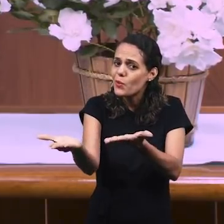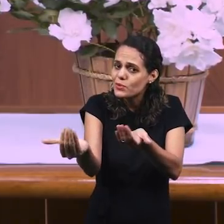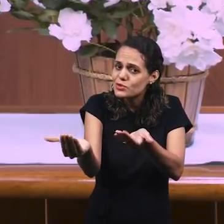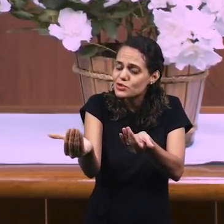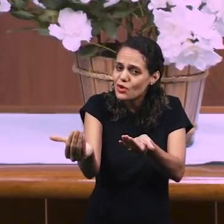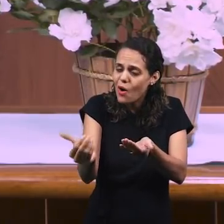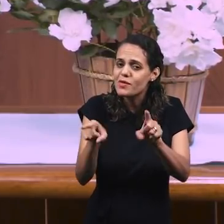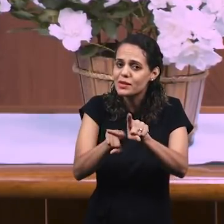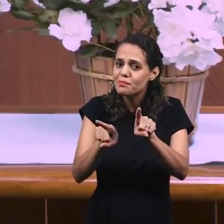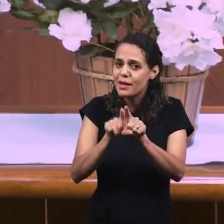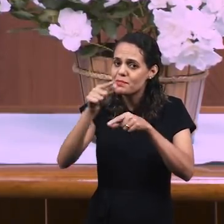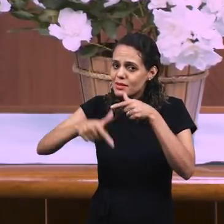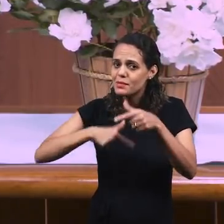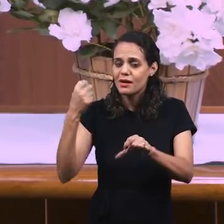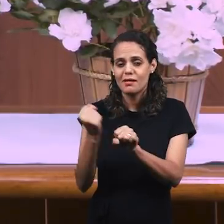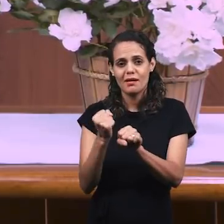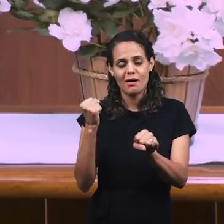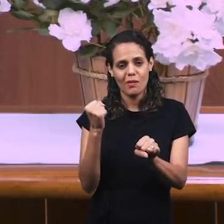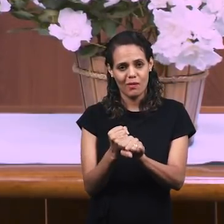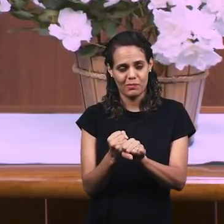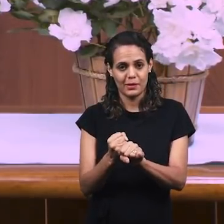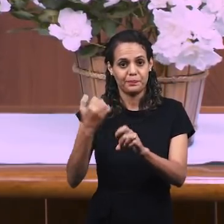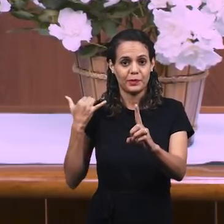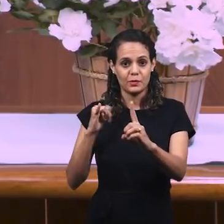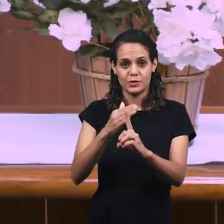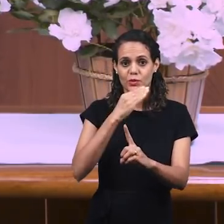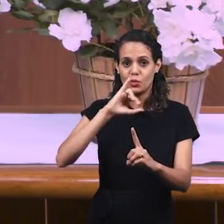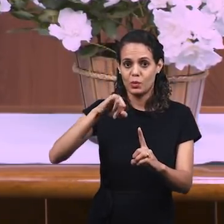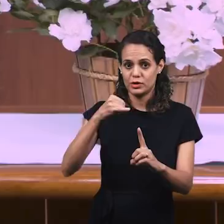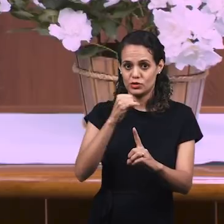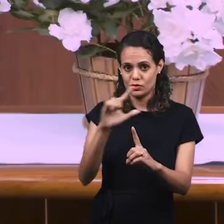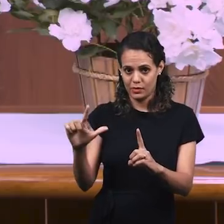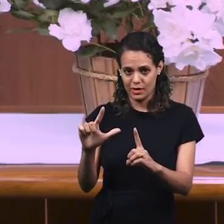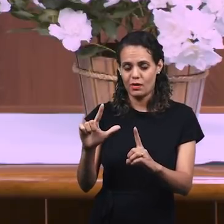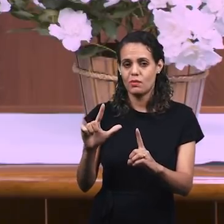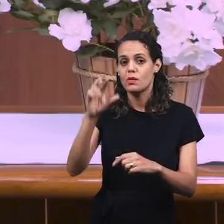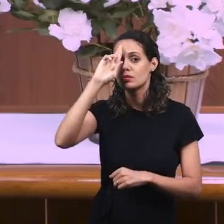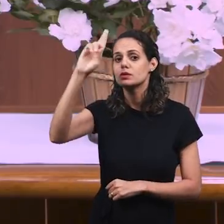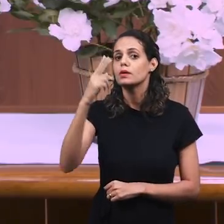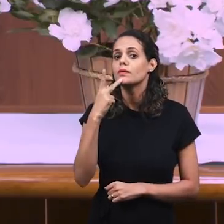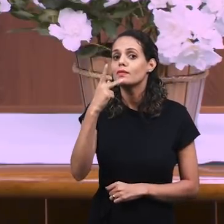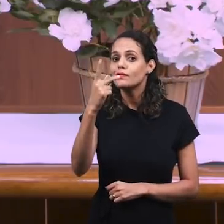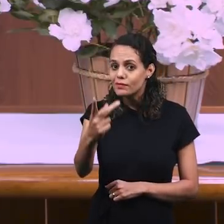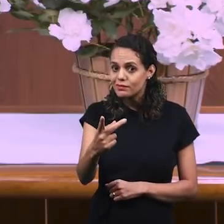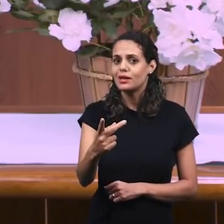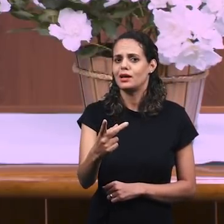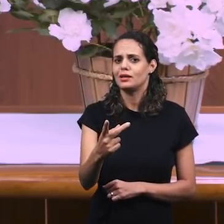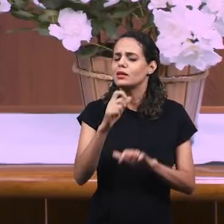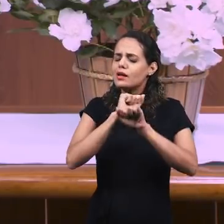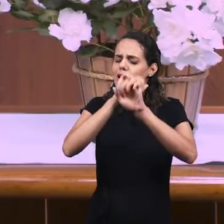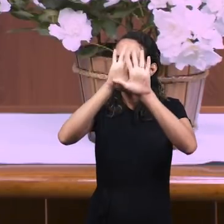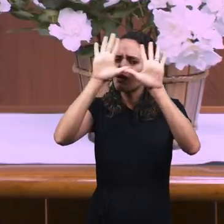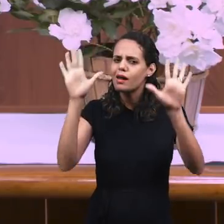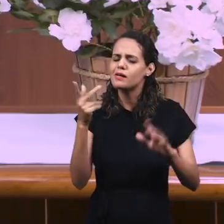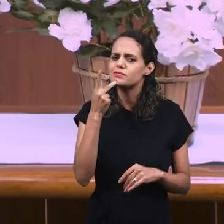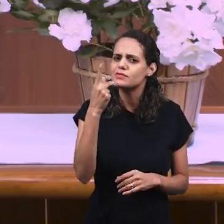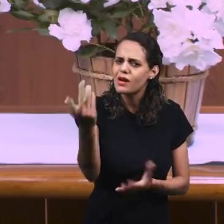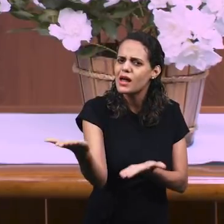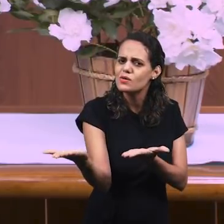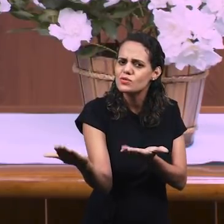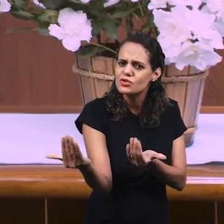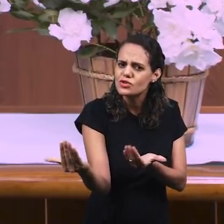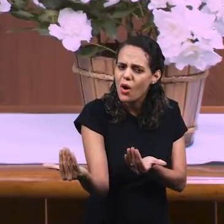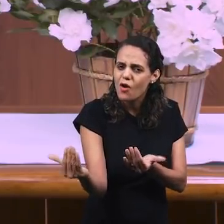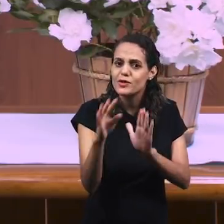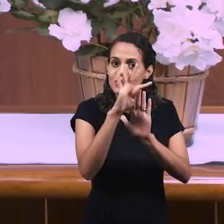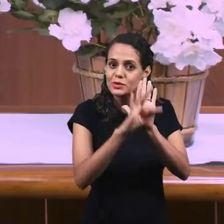jovens. Quando o Senhor define a profecia de Joel, ele faz questão de